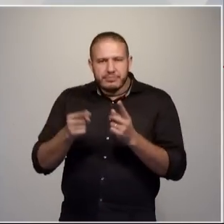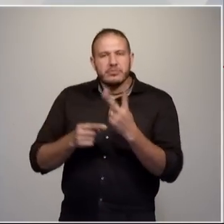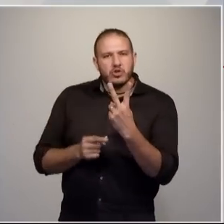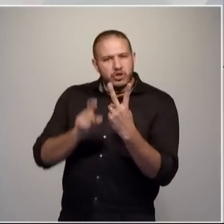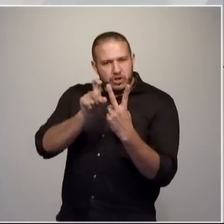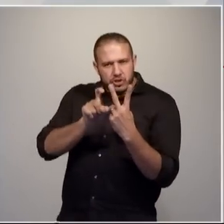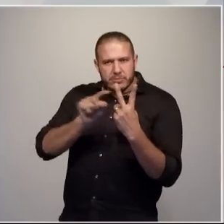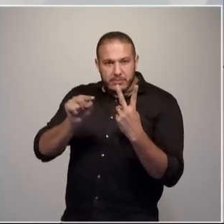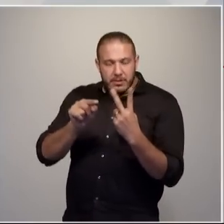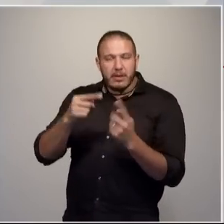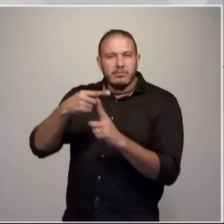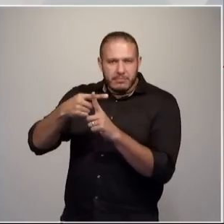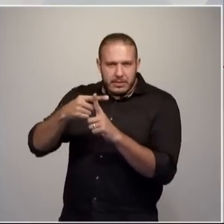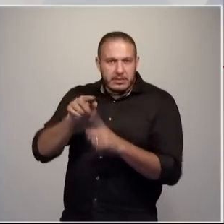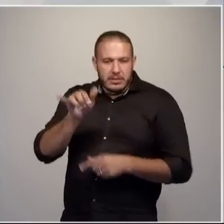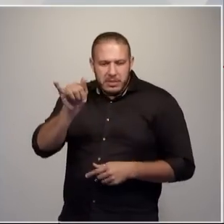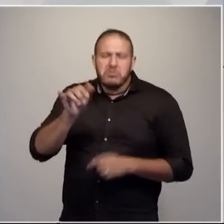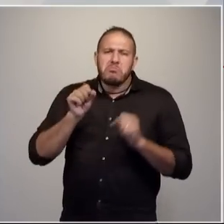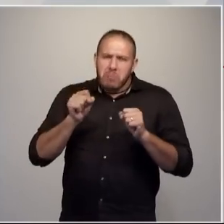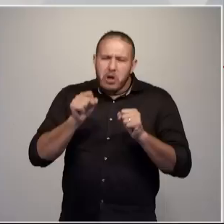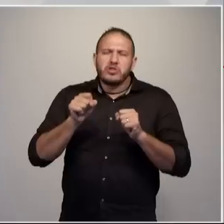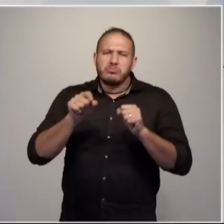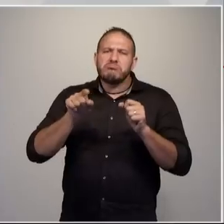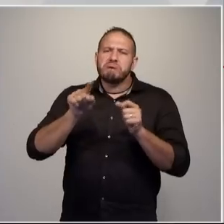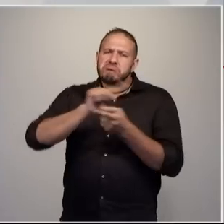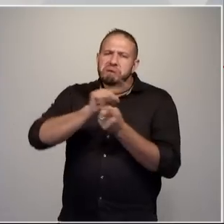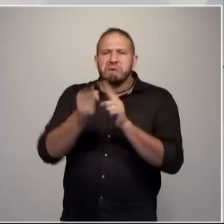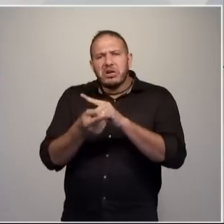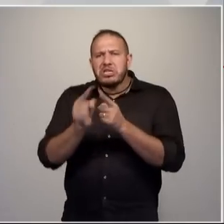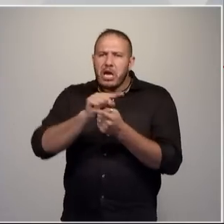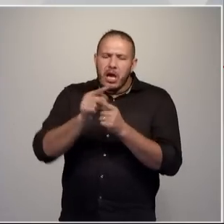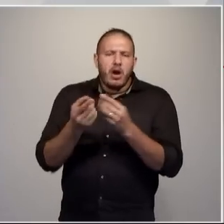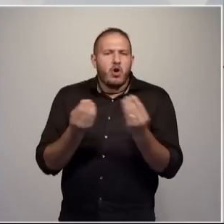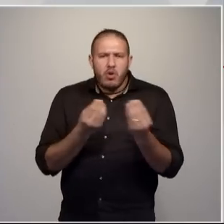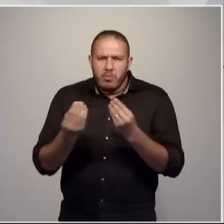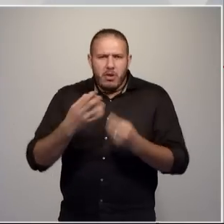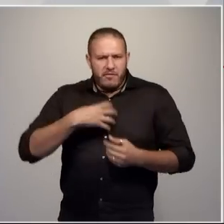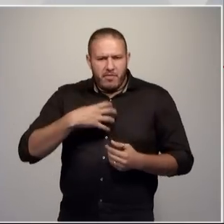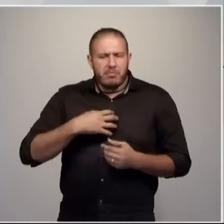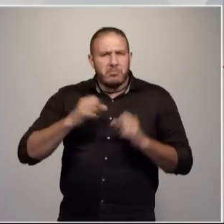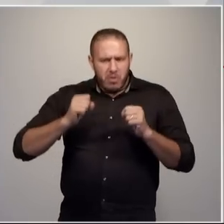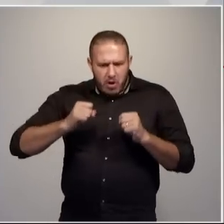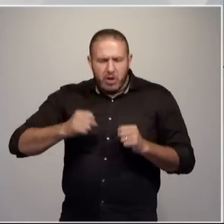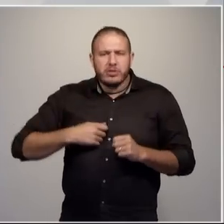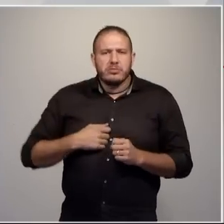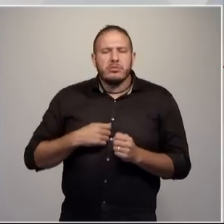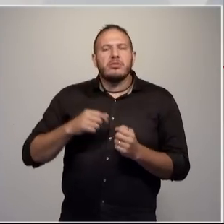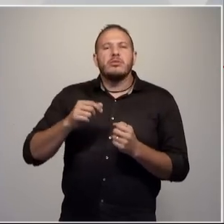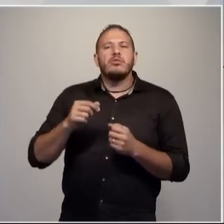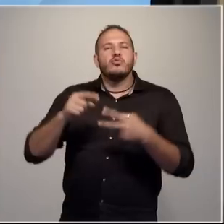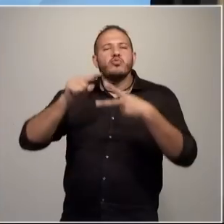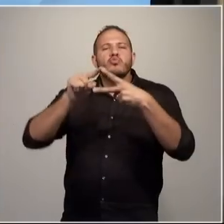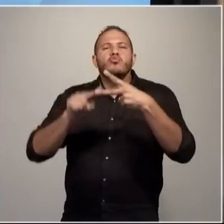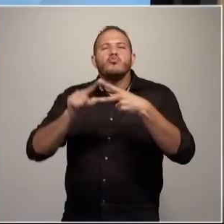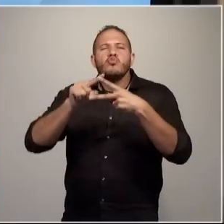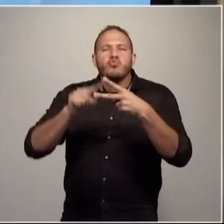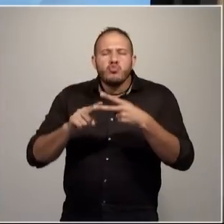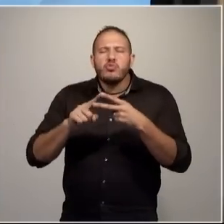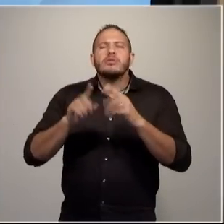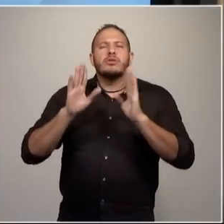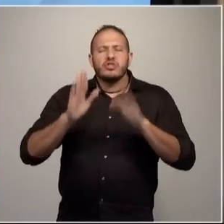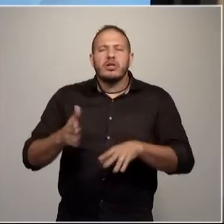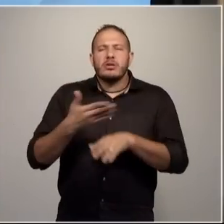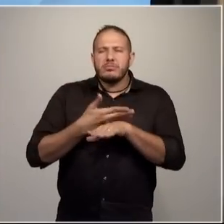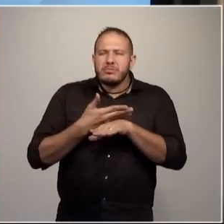integração posso variar. E eu vou fazer duas integrais daquelas tradicionais do cálculo